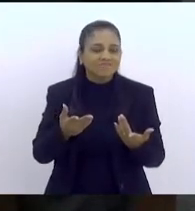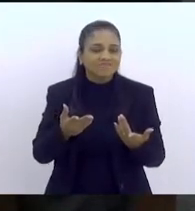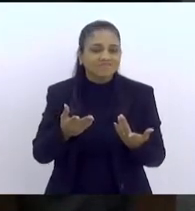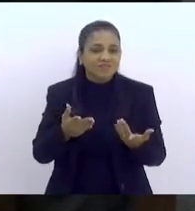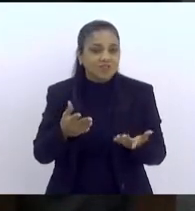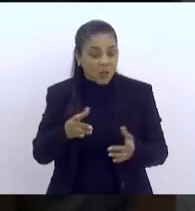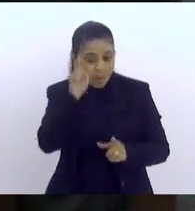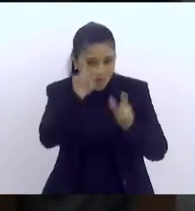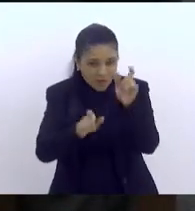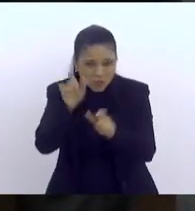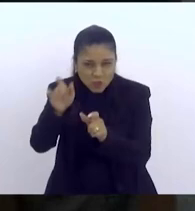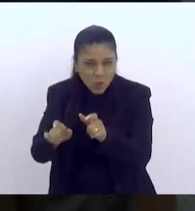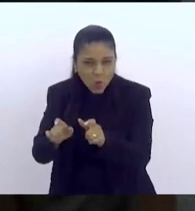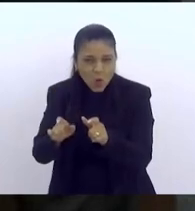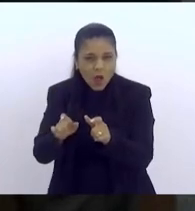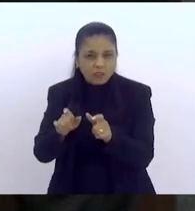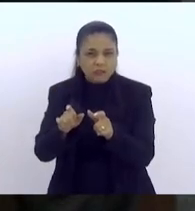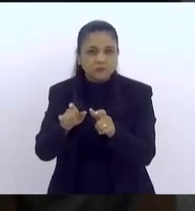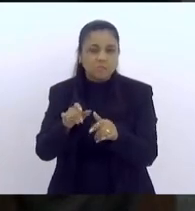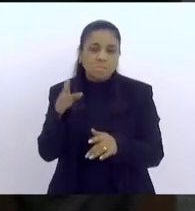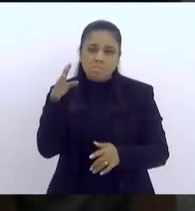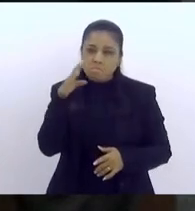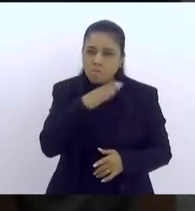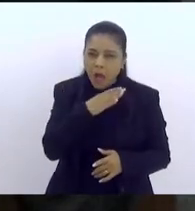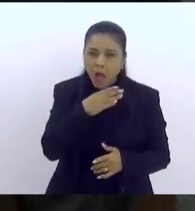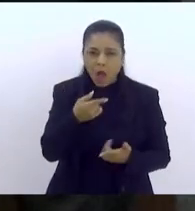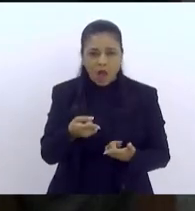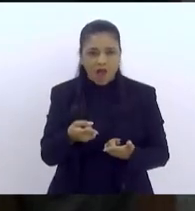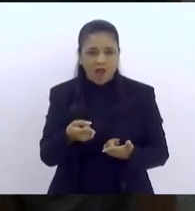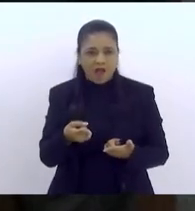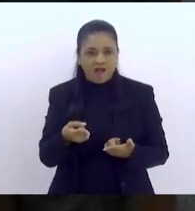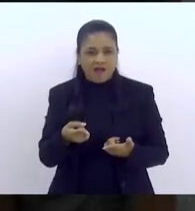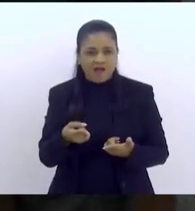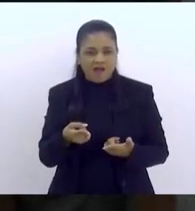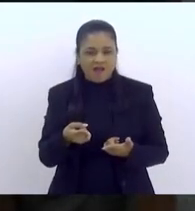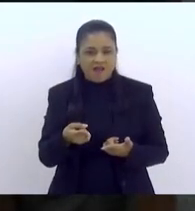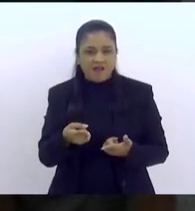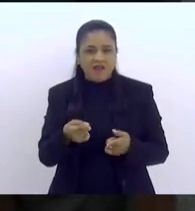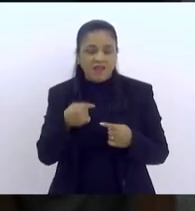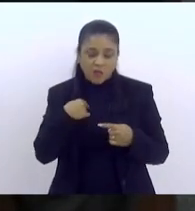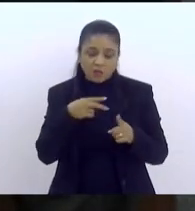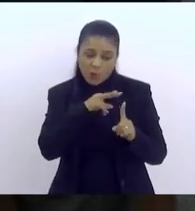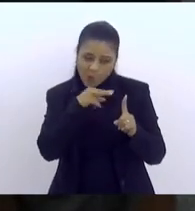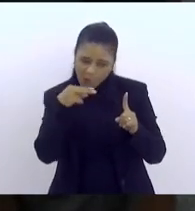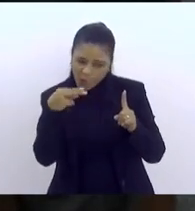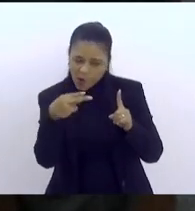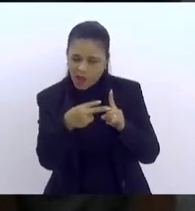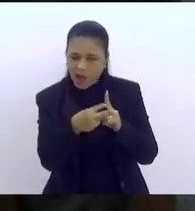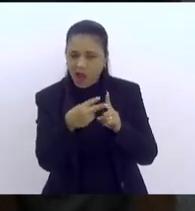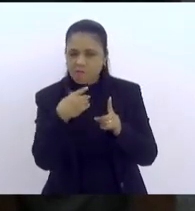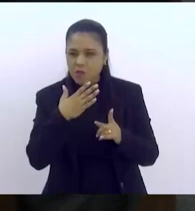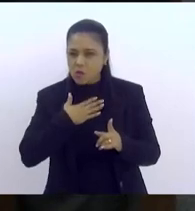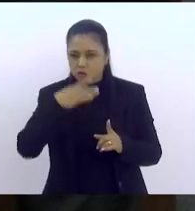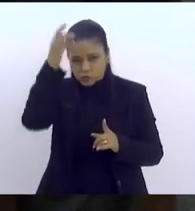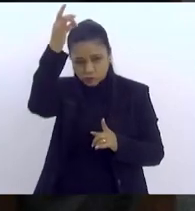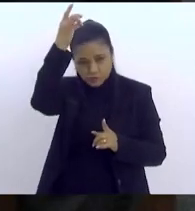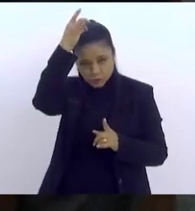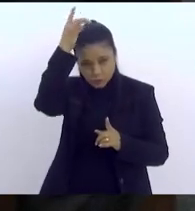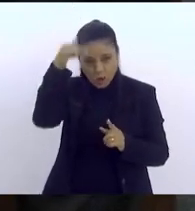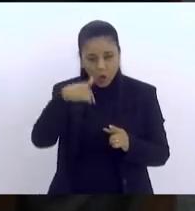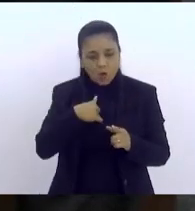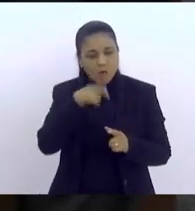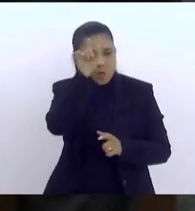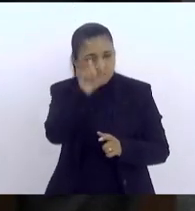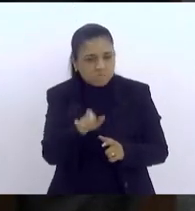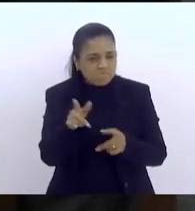e desonestas e más e perversas, como eu tenho um olhar também muito espiritual, eu digo que são